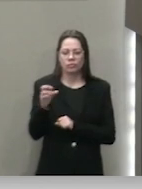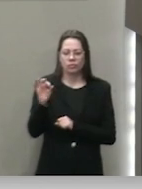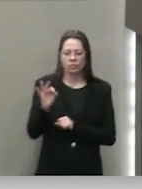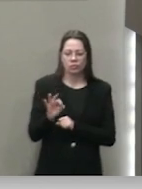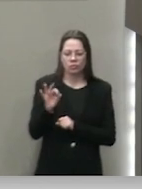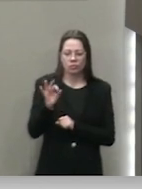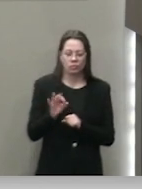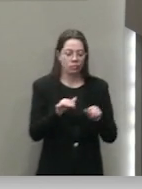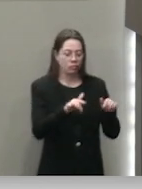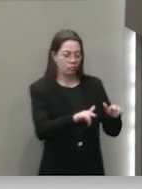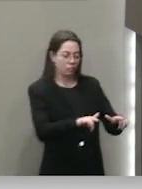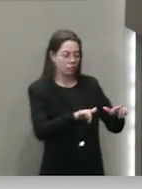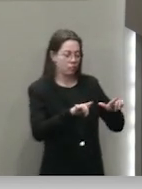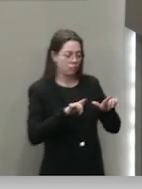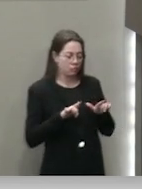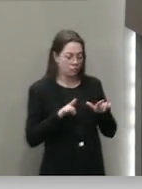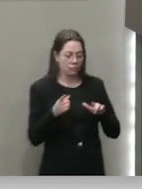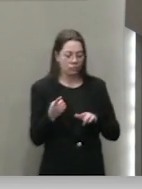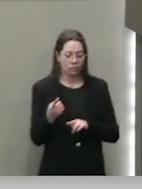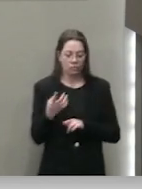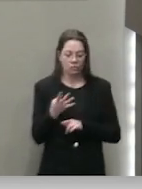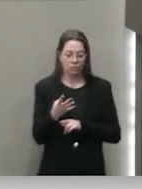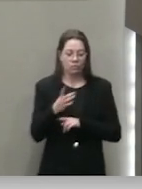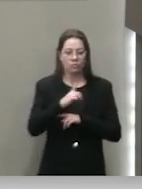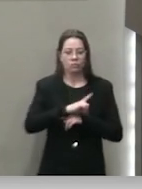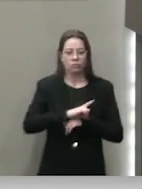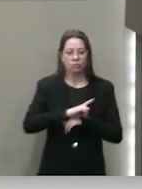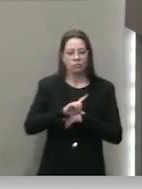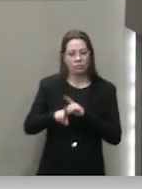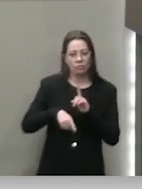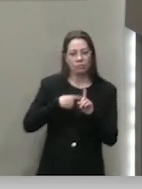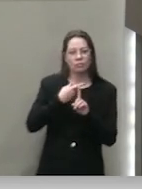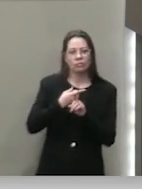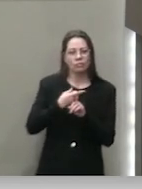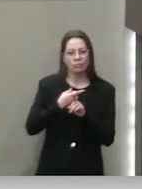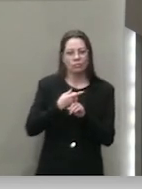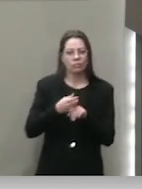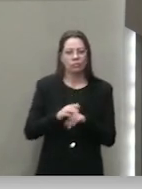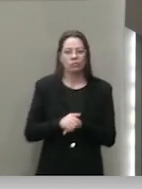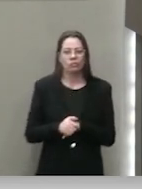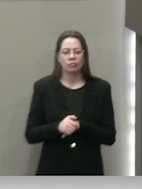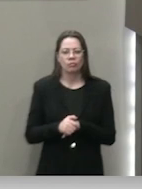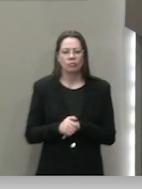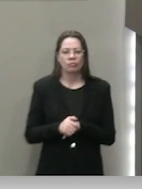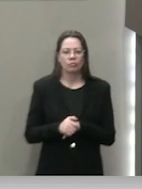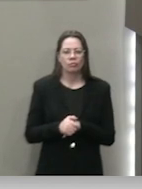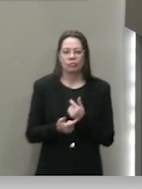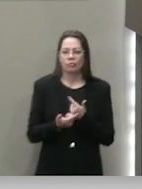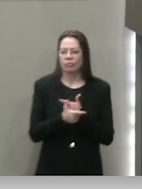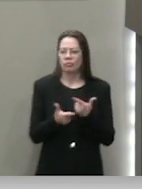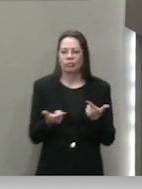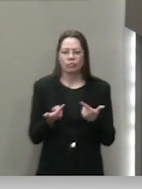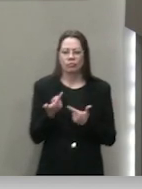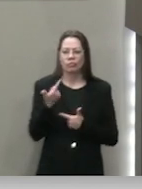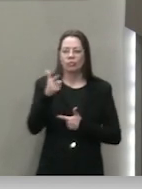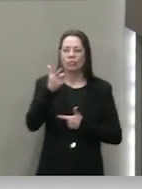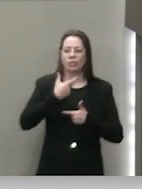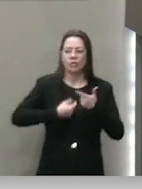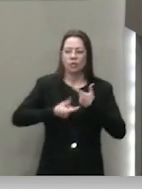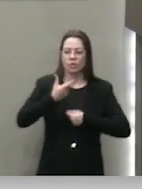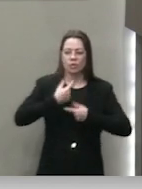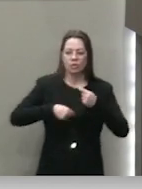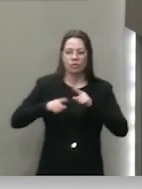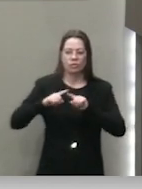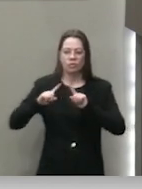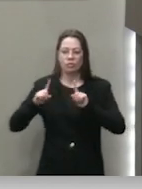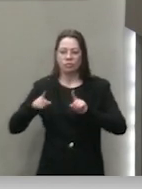um atestado de 14 dias ou mais. Isso não existe em nenhum setor da administração pública ou privada. Se